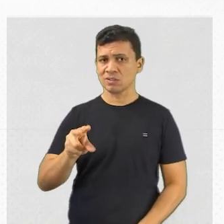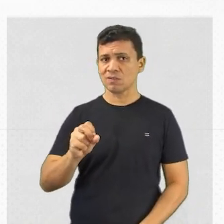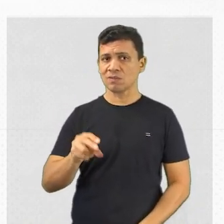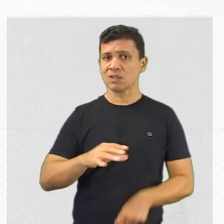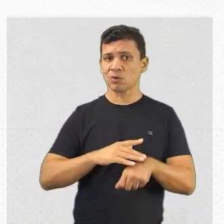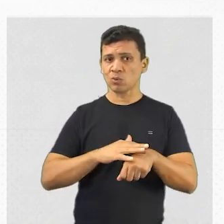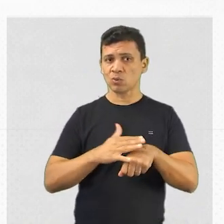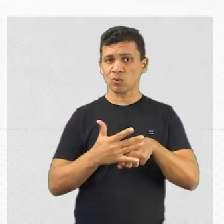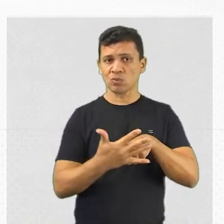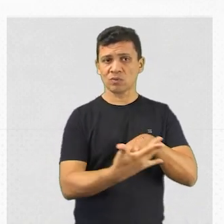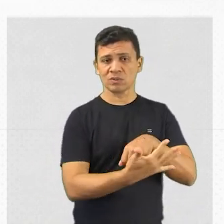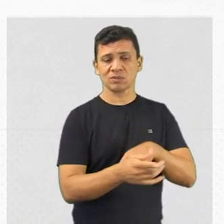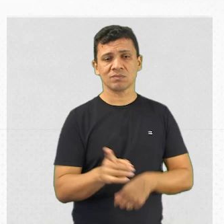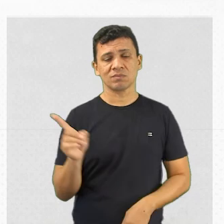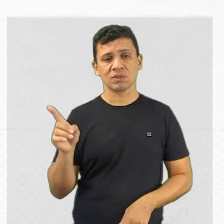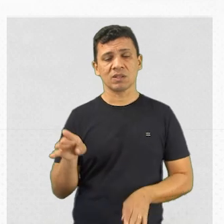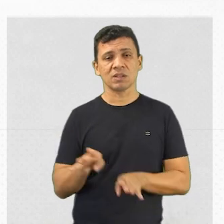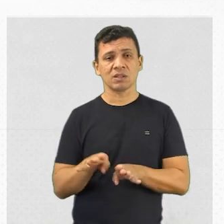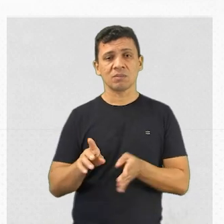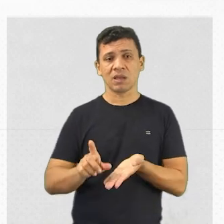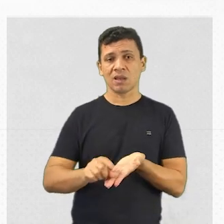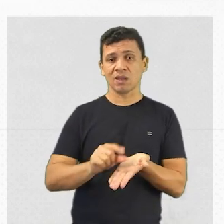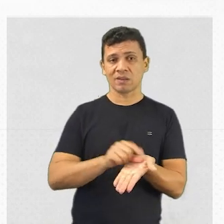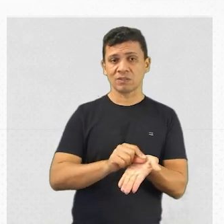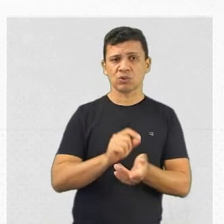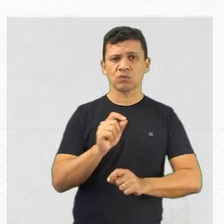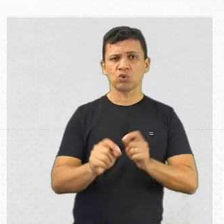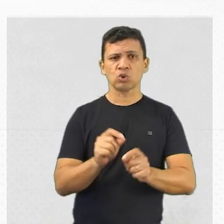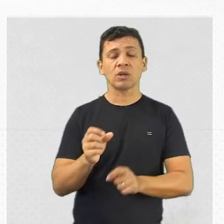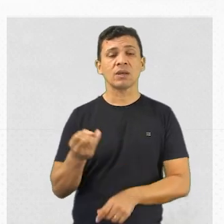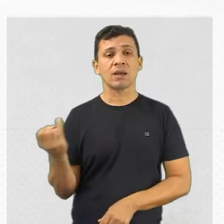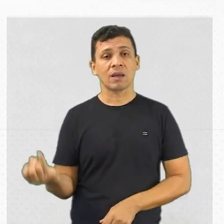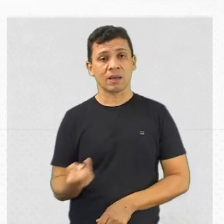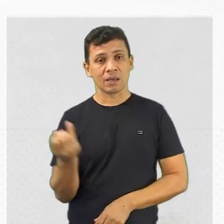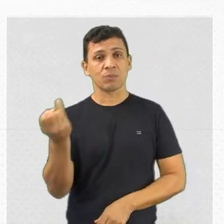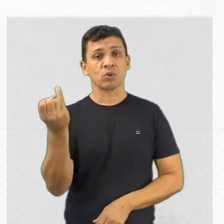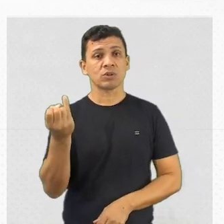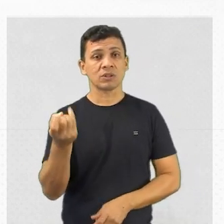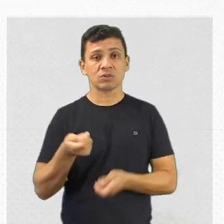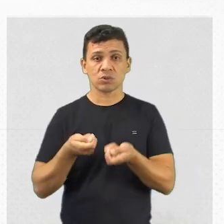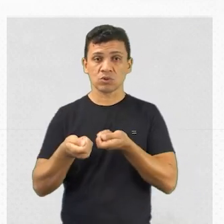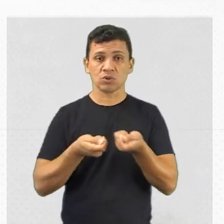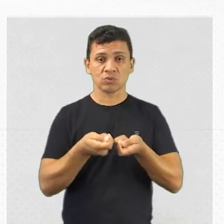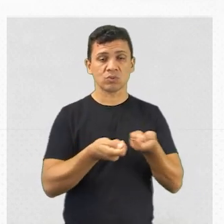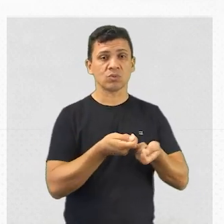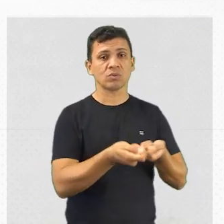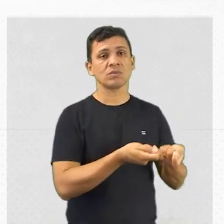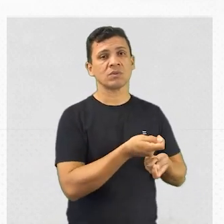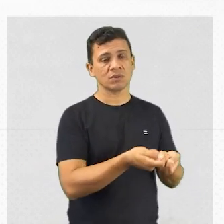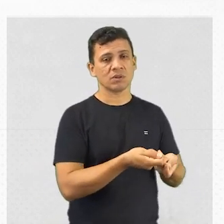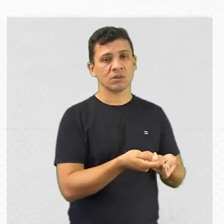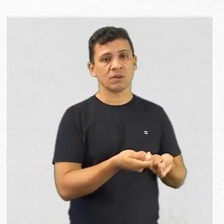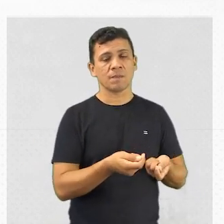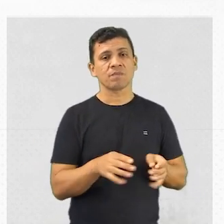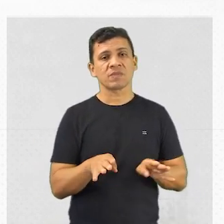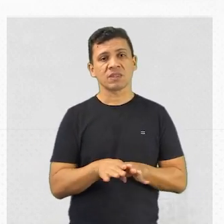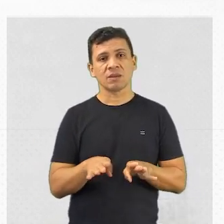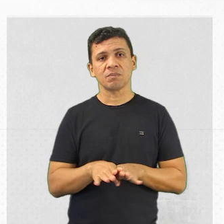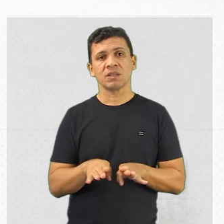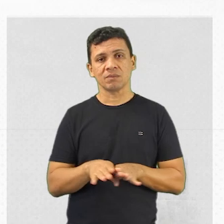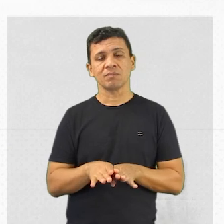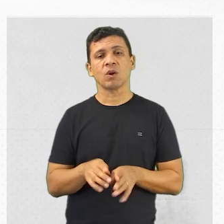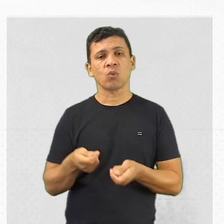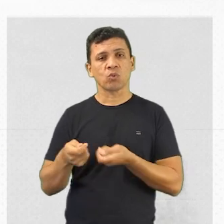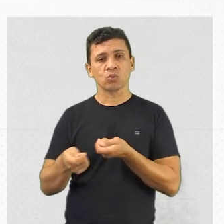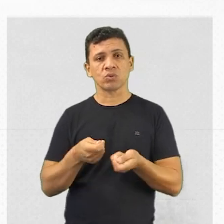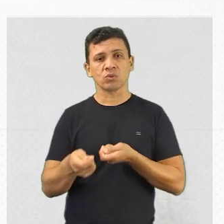Inclusive, artigos que já relatavam da importância e da necessidade de controle, né? De controle, inclusive controle sanitário